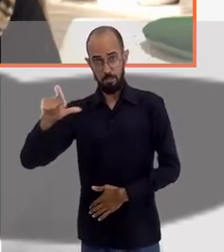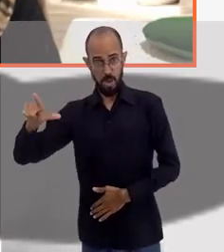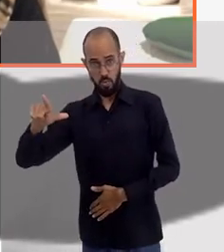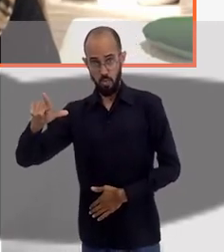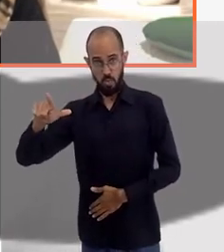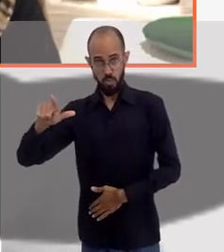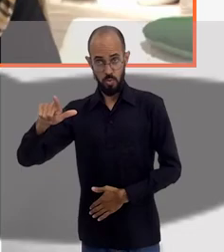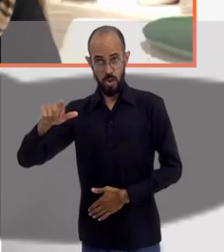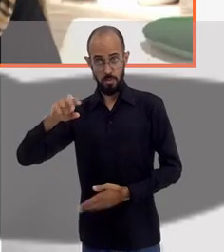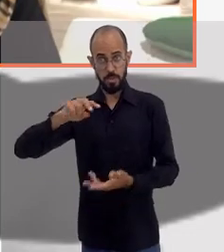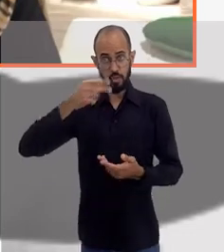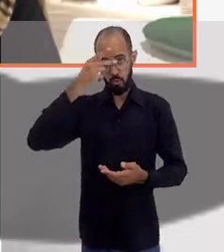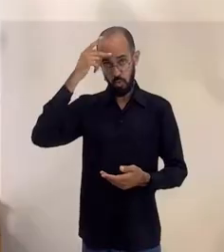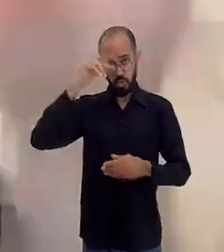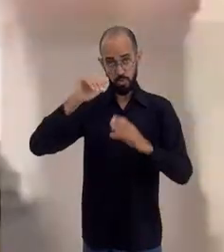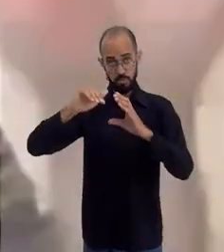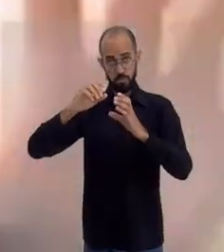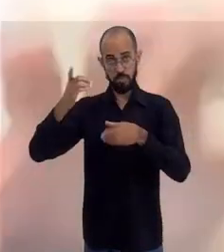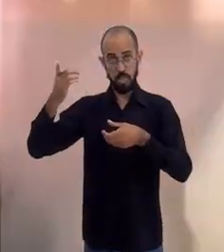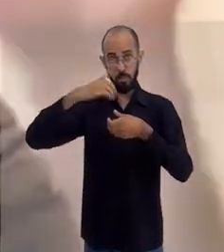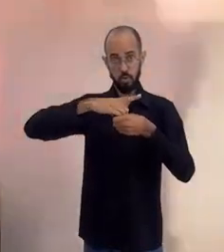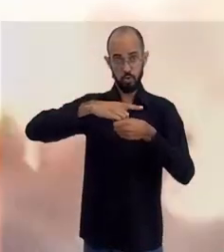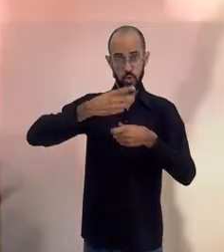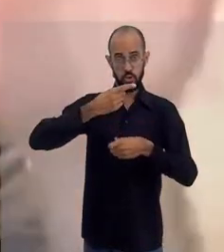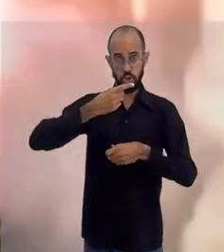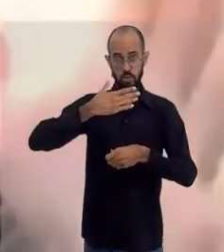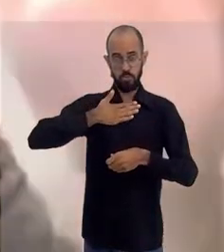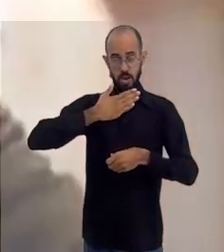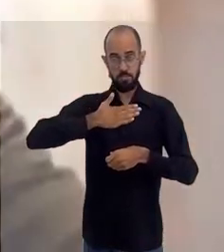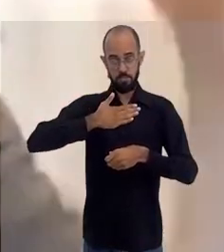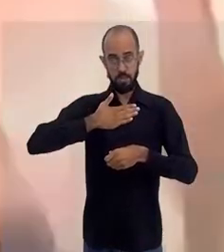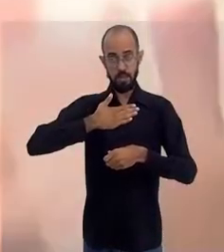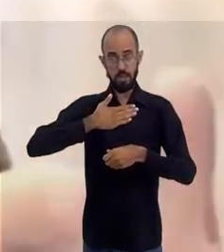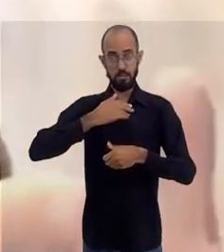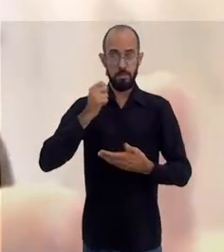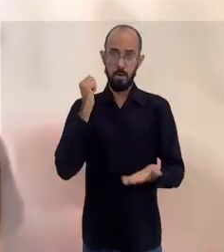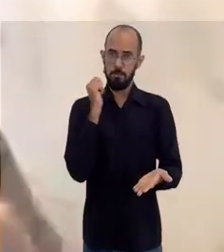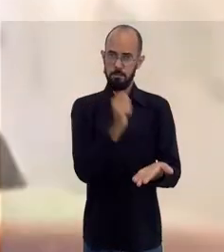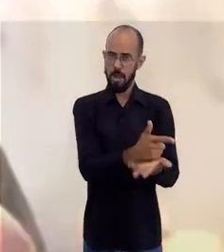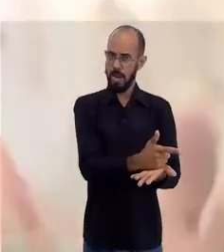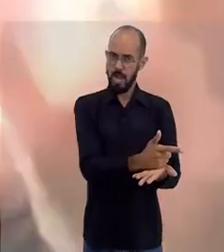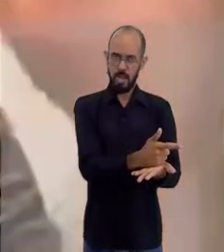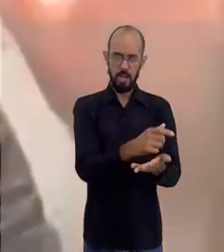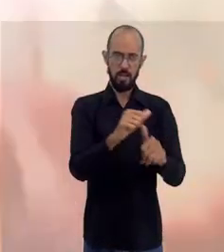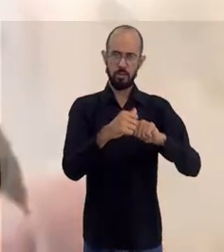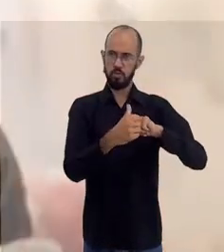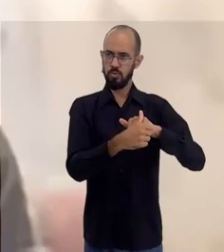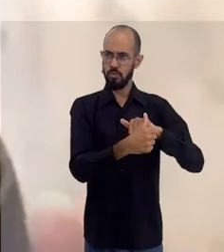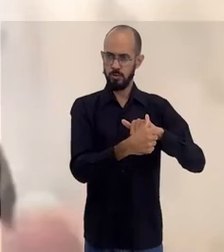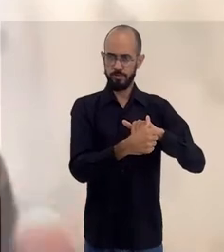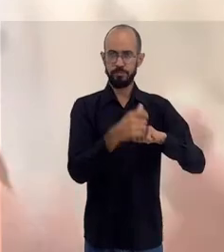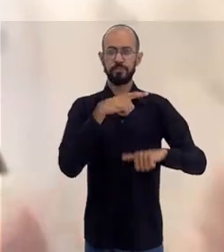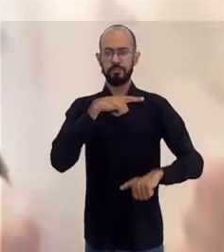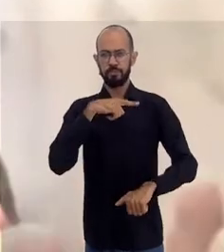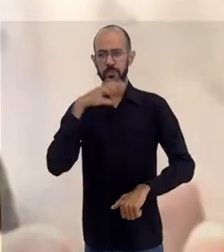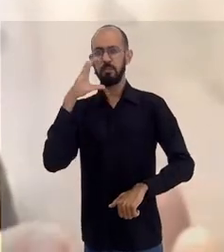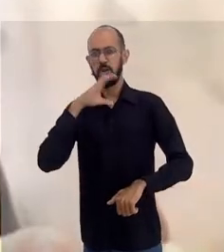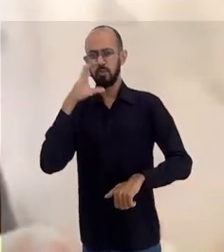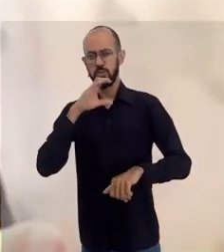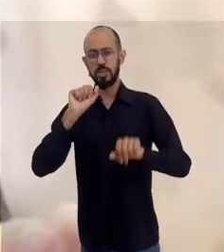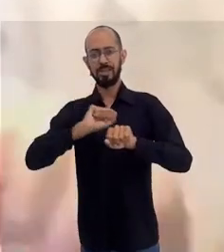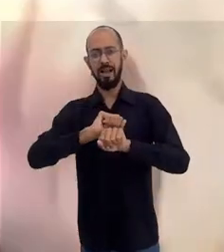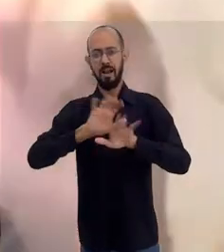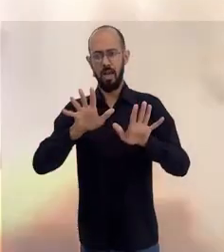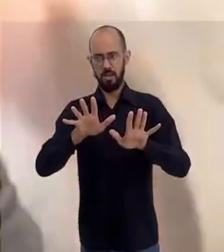Quantas contas você quiser então a velocidade é completamente diferente né gente tem aqui uma urgência Clara de ajudar a